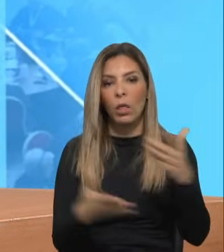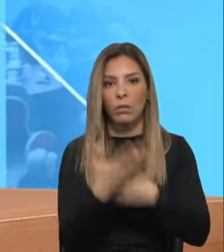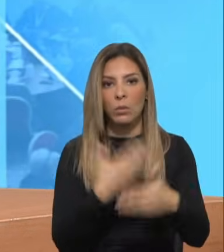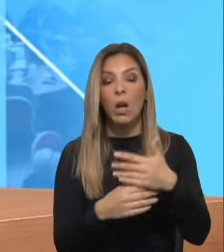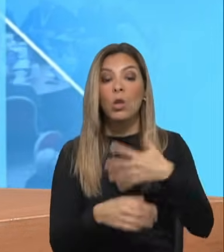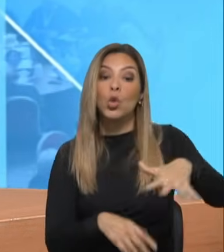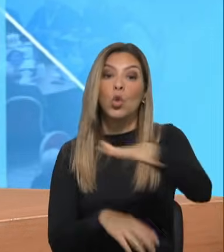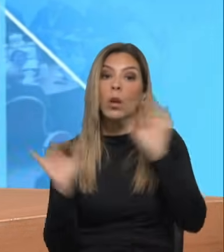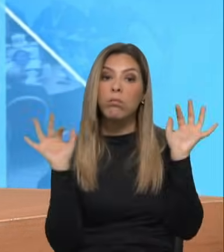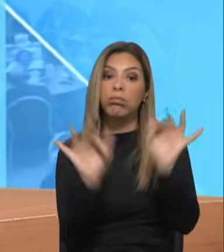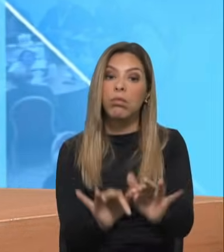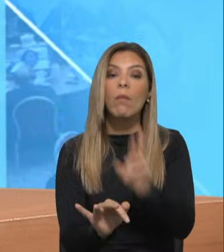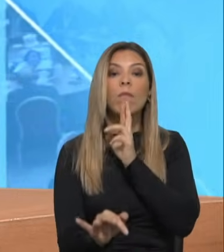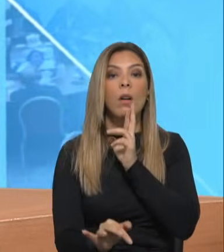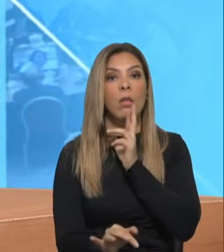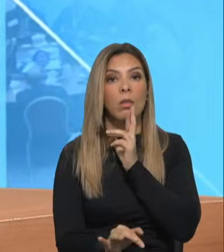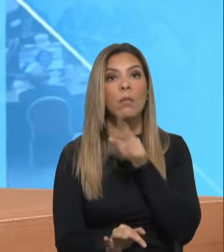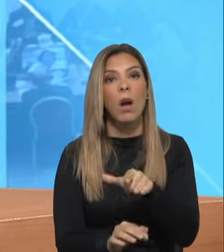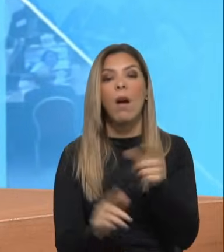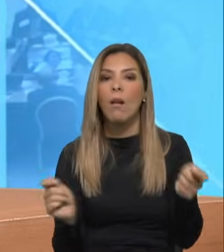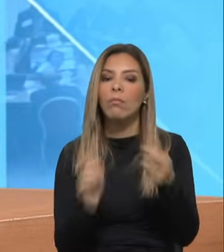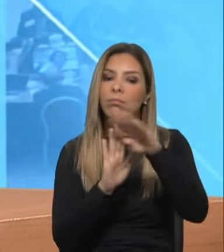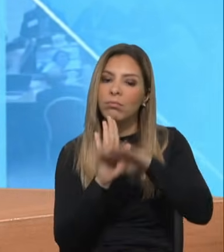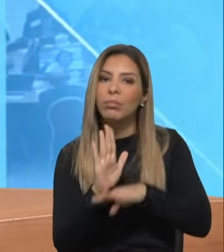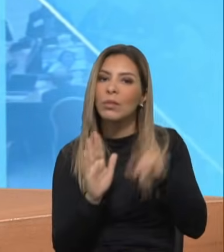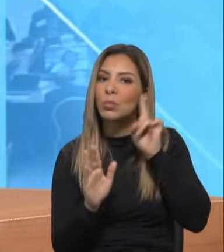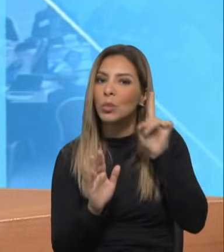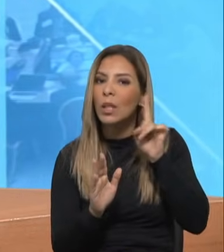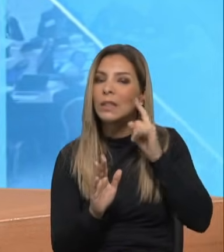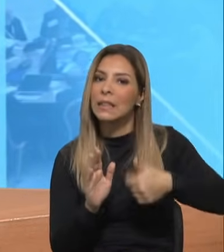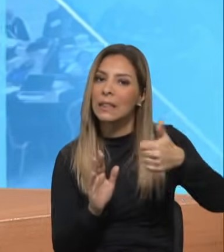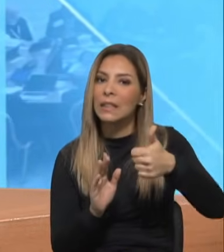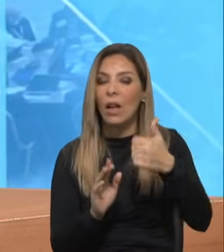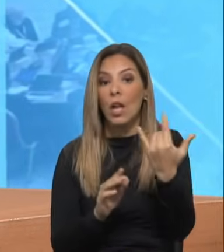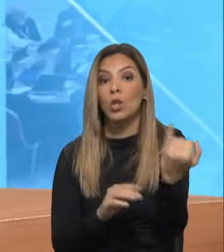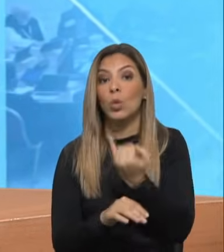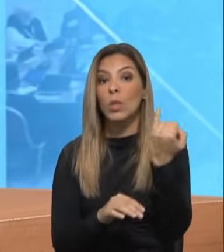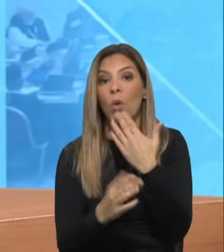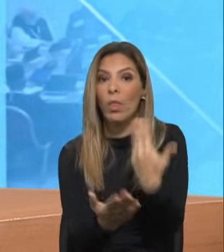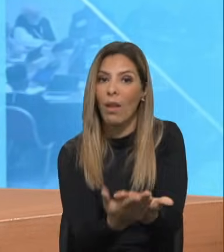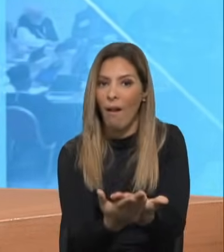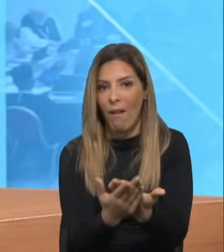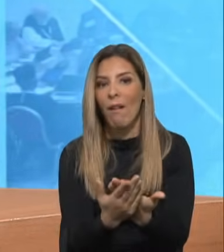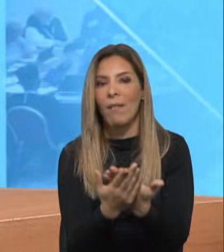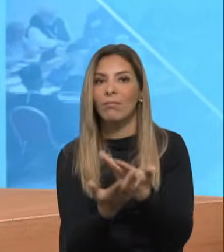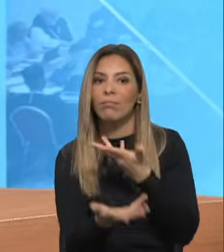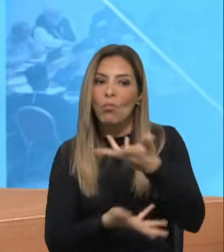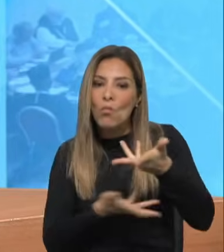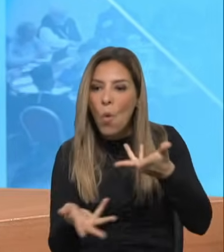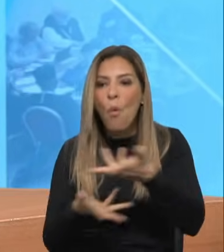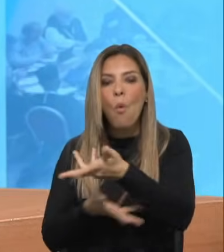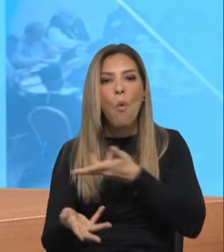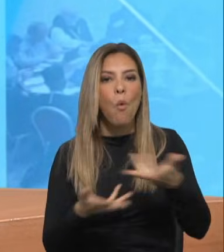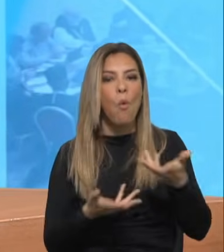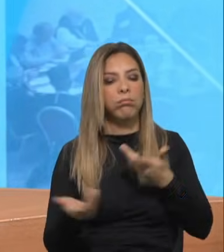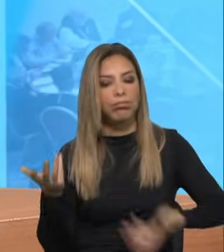Santuário de Fátima. Tem um programa celebrativo e muito importante para que estas instituições também possam criar relações e partilhar